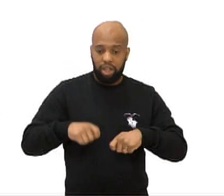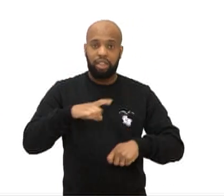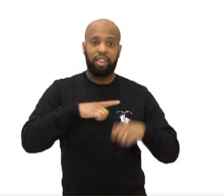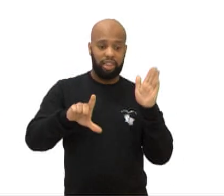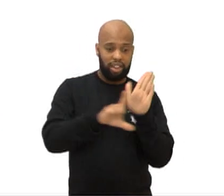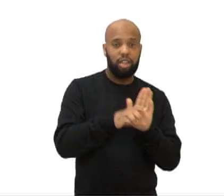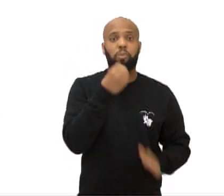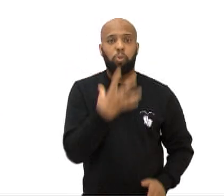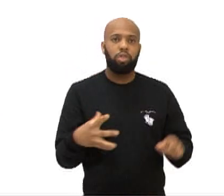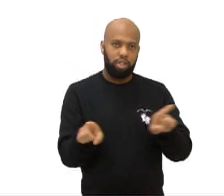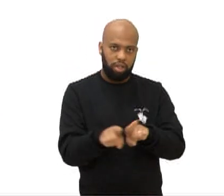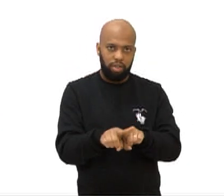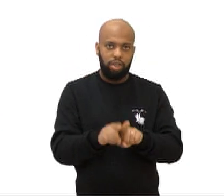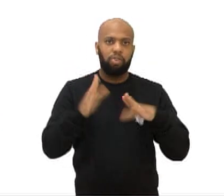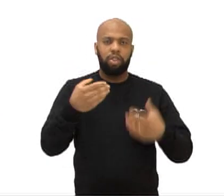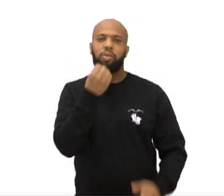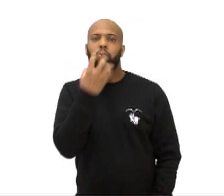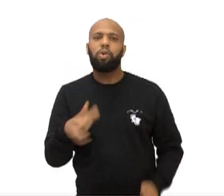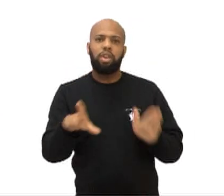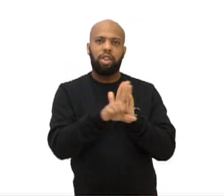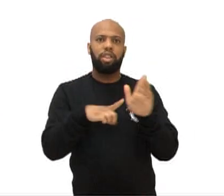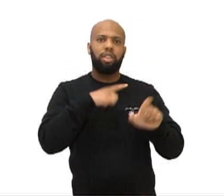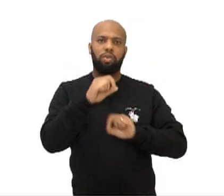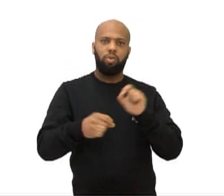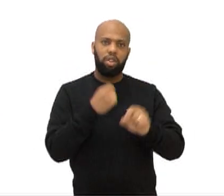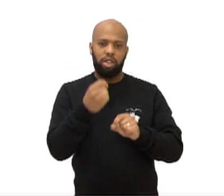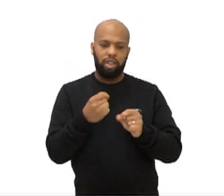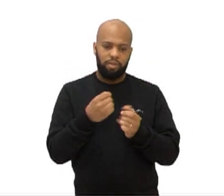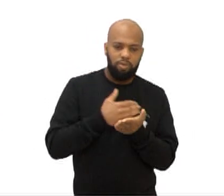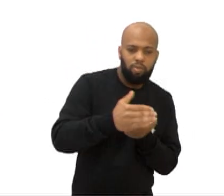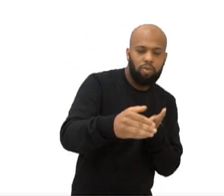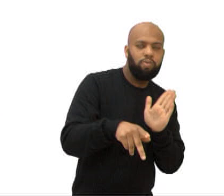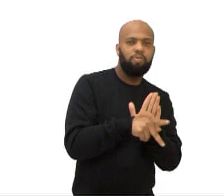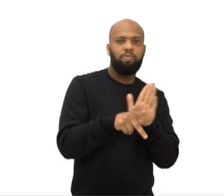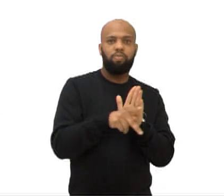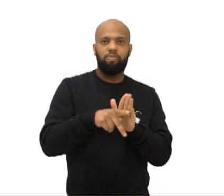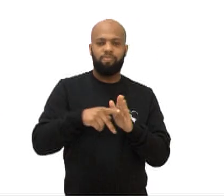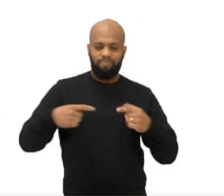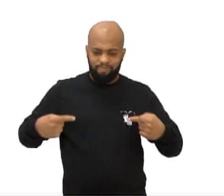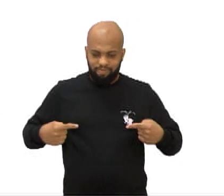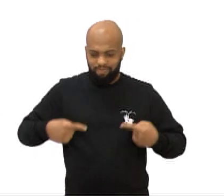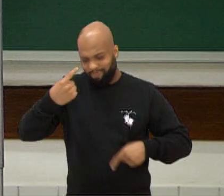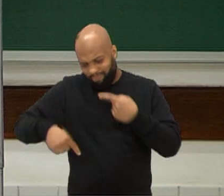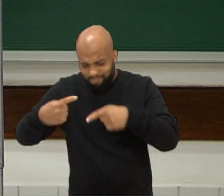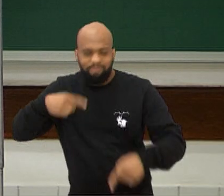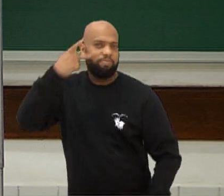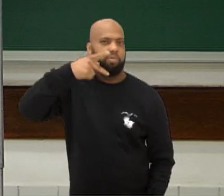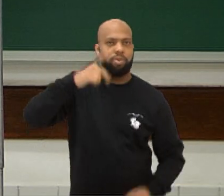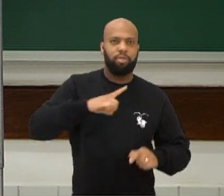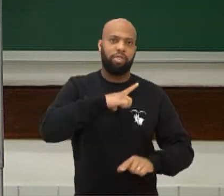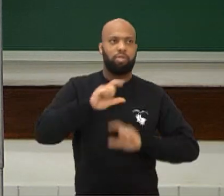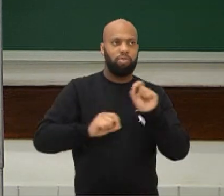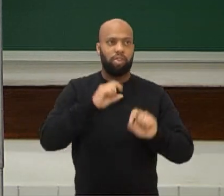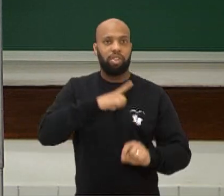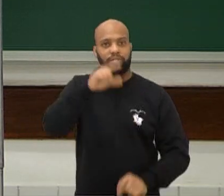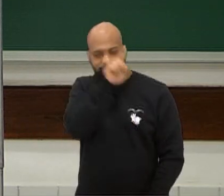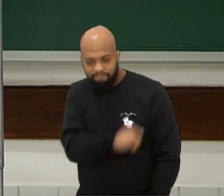boas leis. E as boas leis surgem dos conflitos políticos. Então perceba, nós temos um